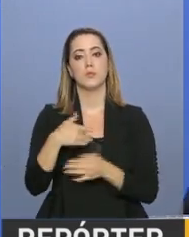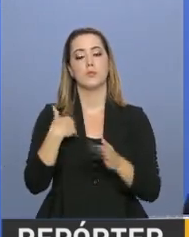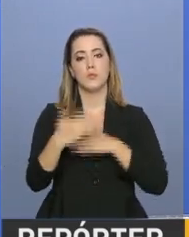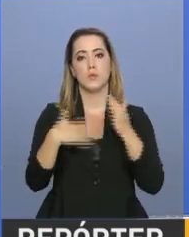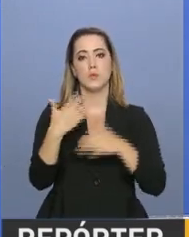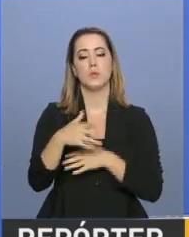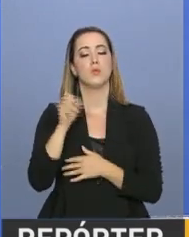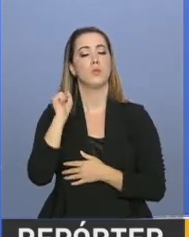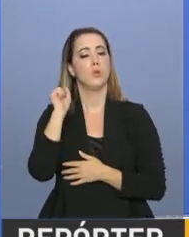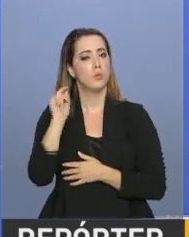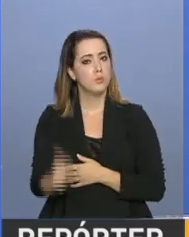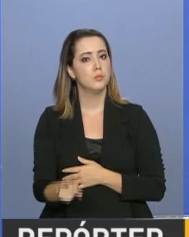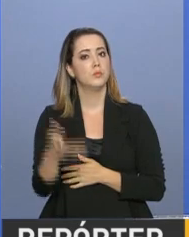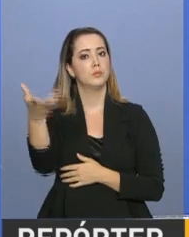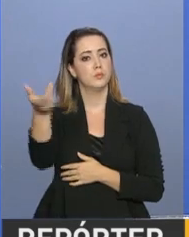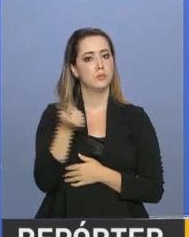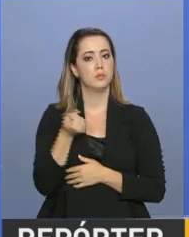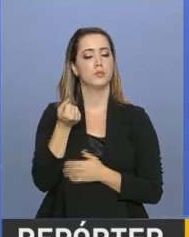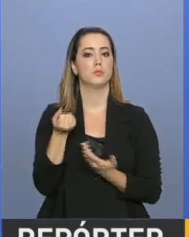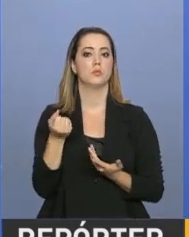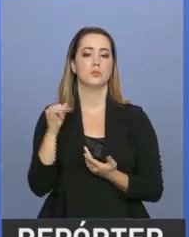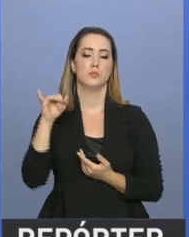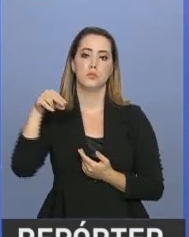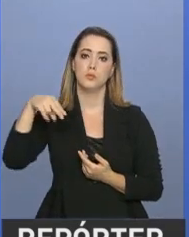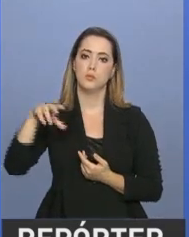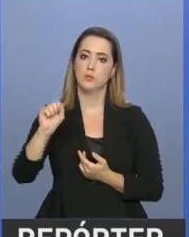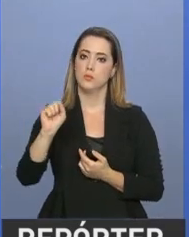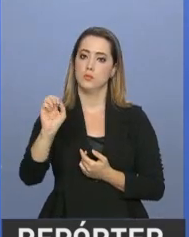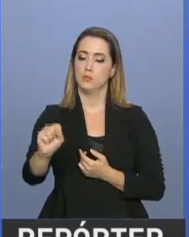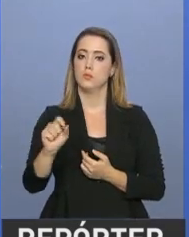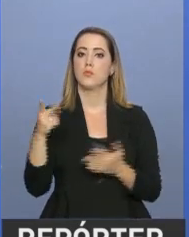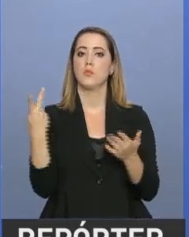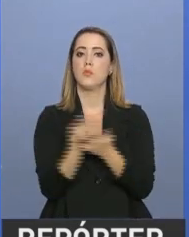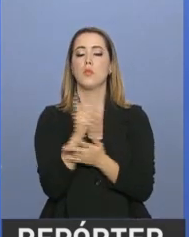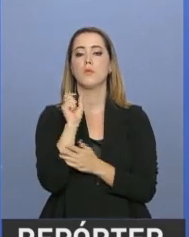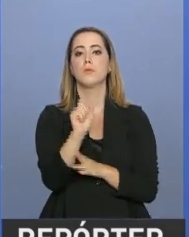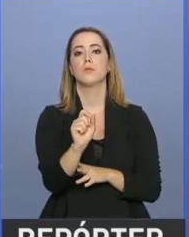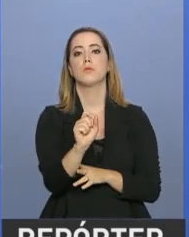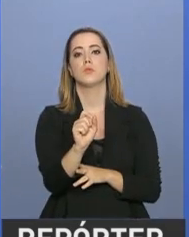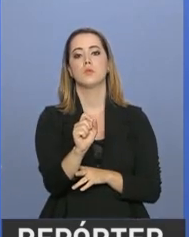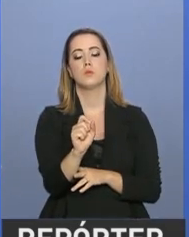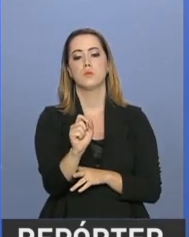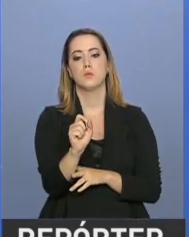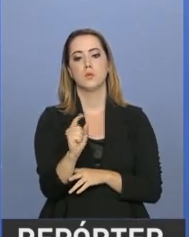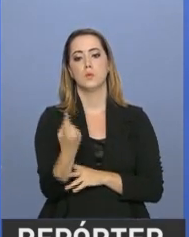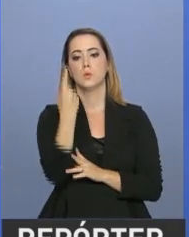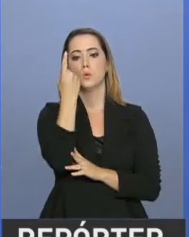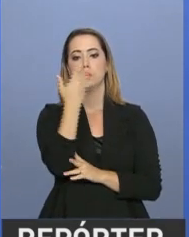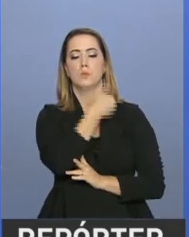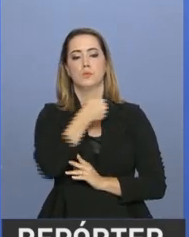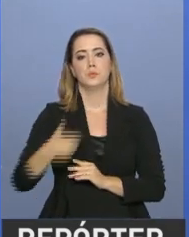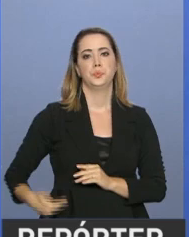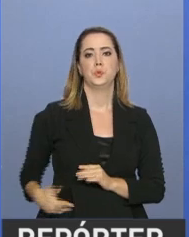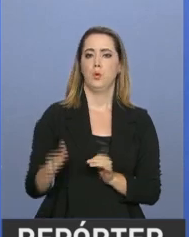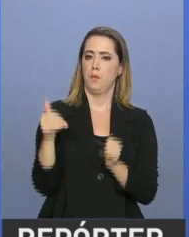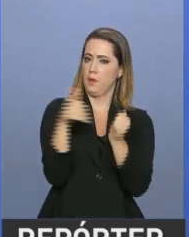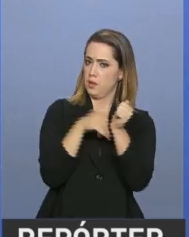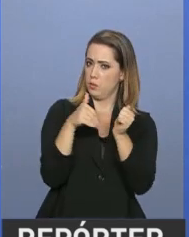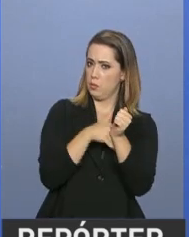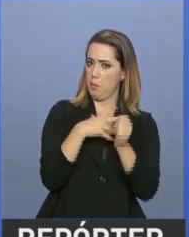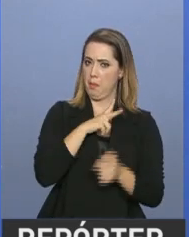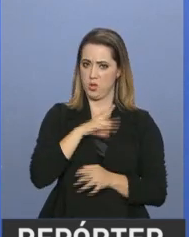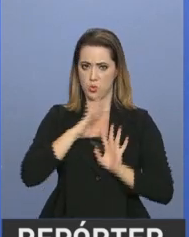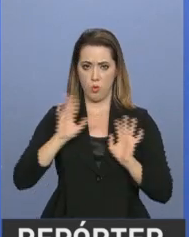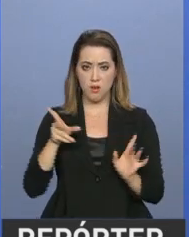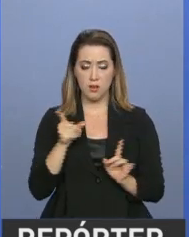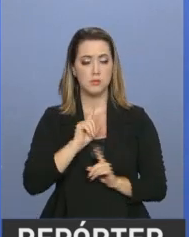suas aposentadorias suas pensões algo que não pensa em um governo em particular em uma